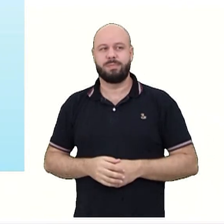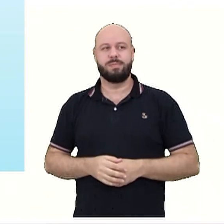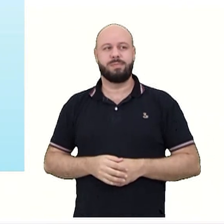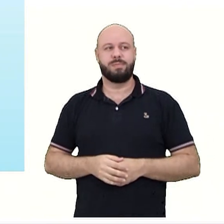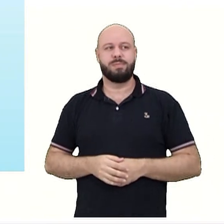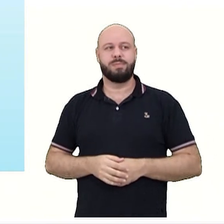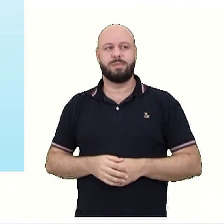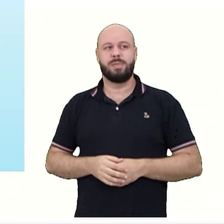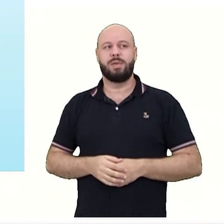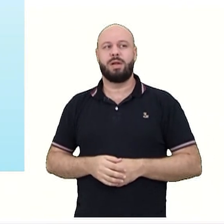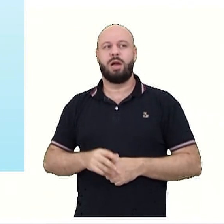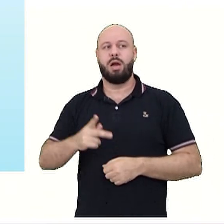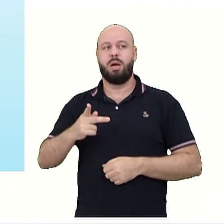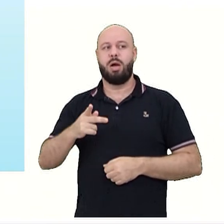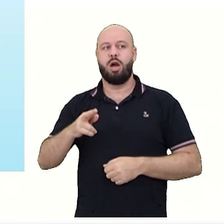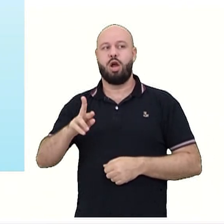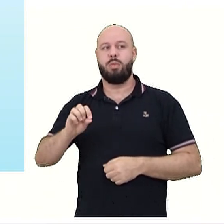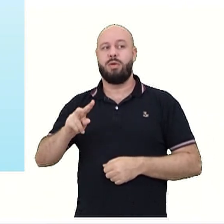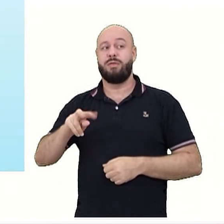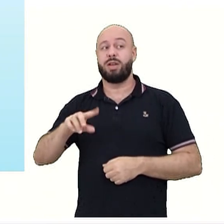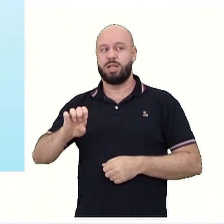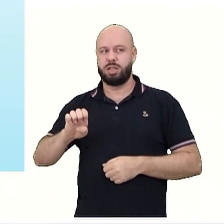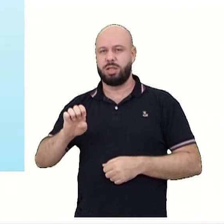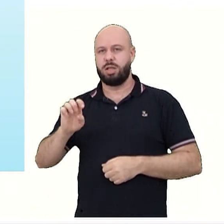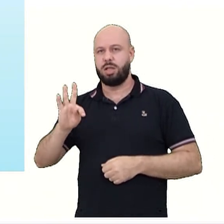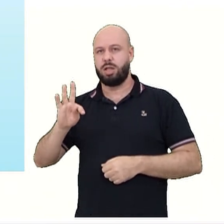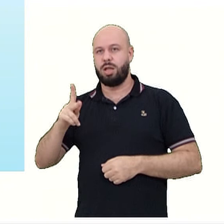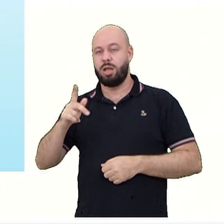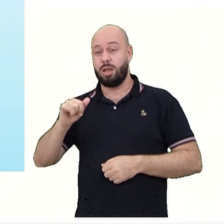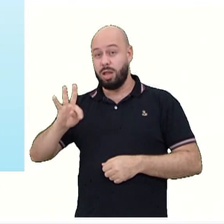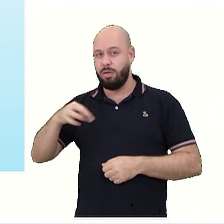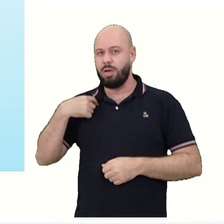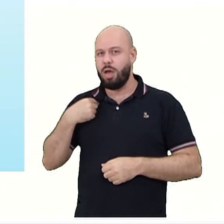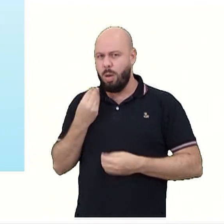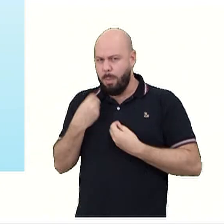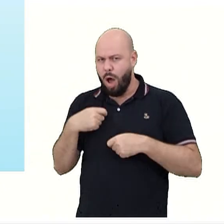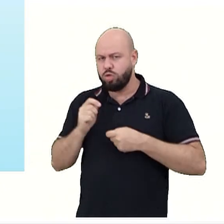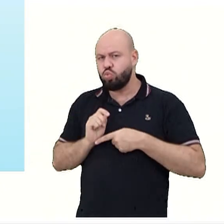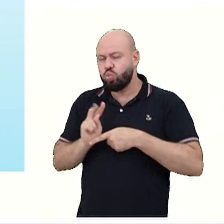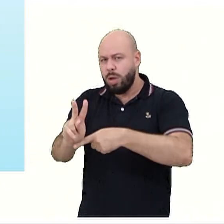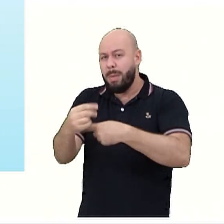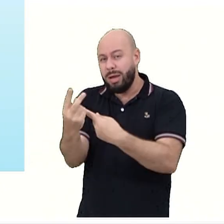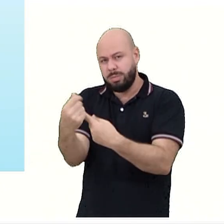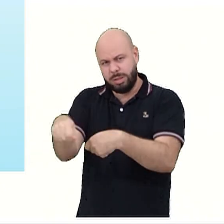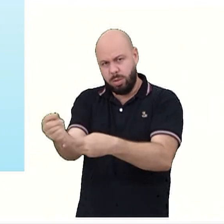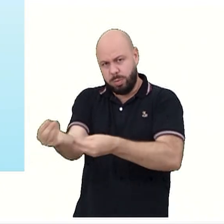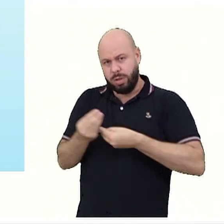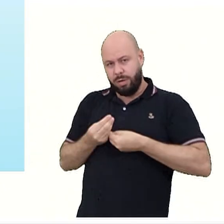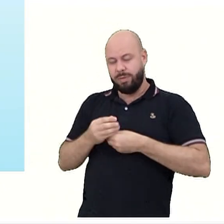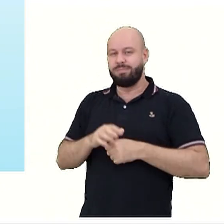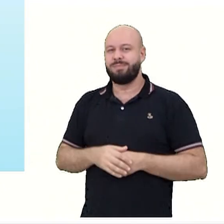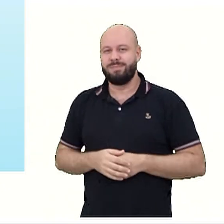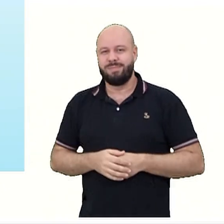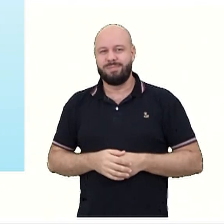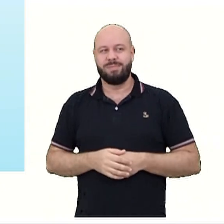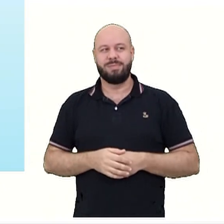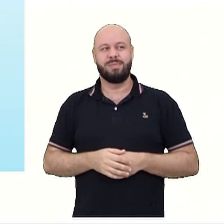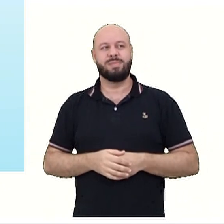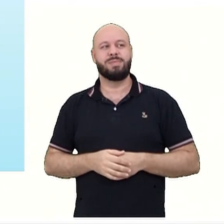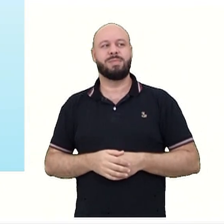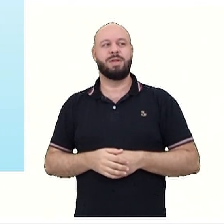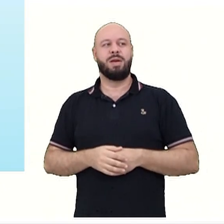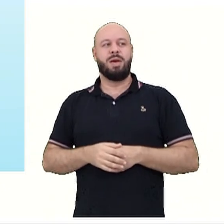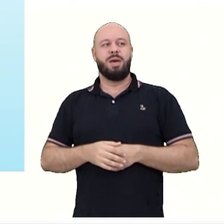Exatamente, foi imposta uma condição. Eu posso até te emprestar, mas você tem que devolver. Exato. Só nessa condição. Exato. She